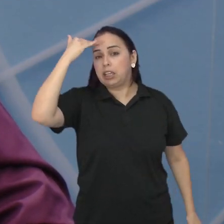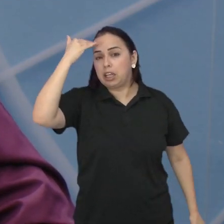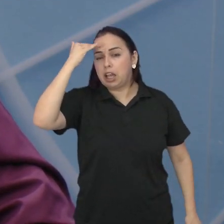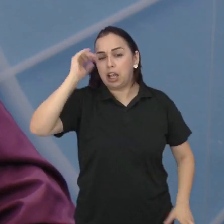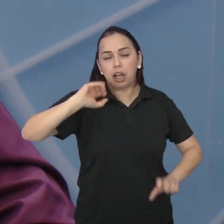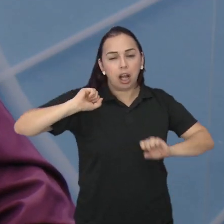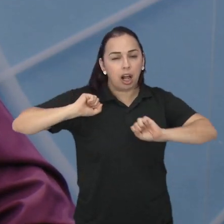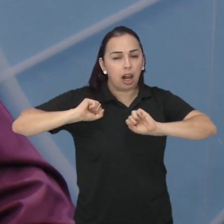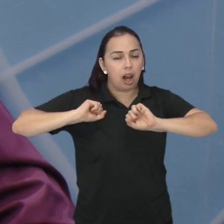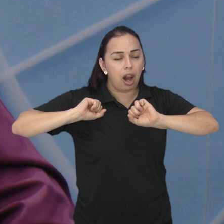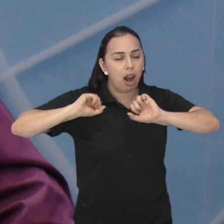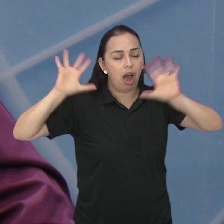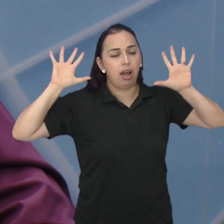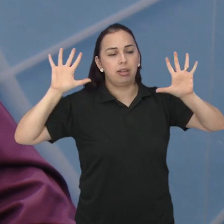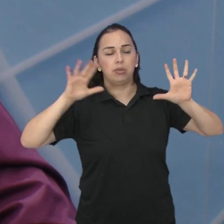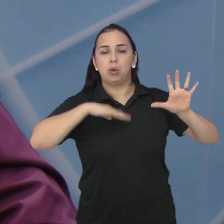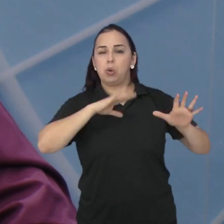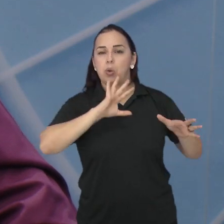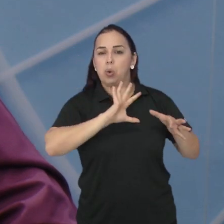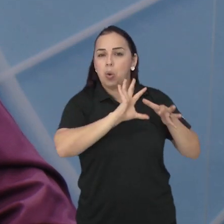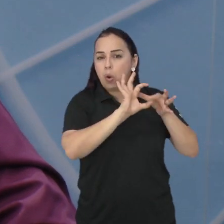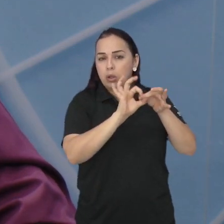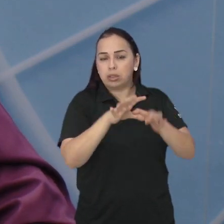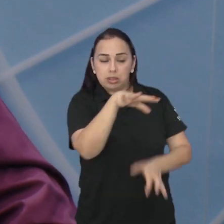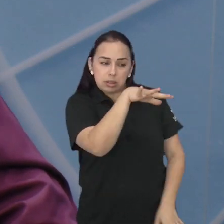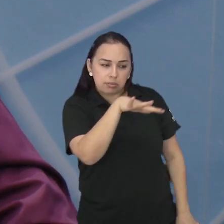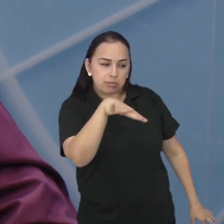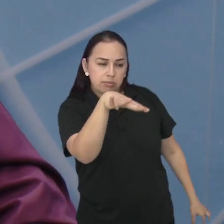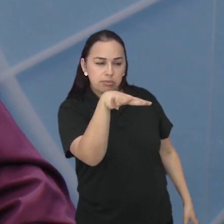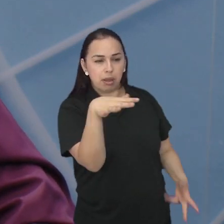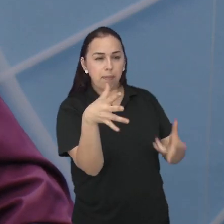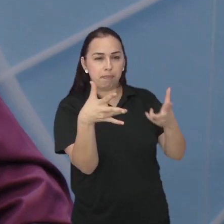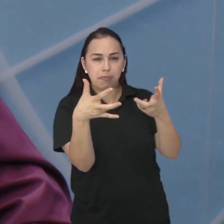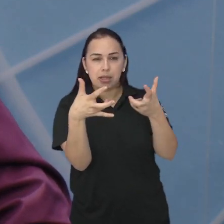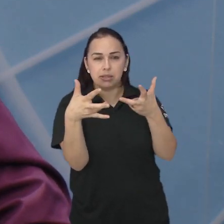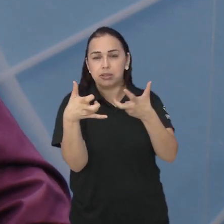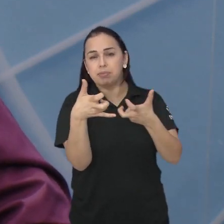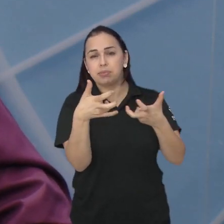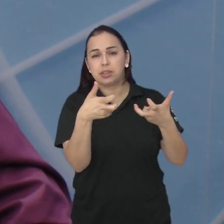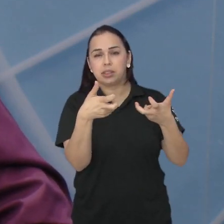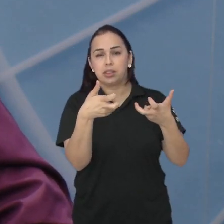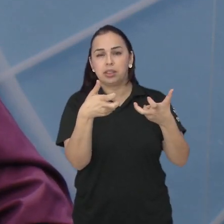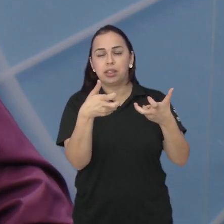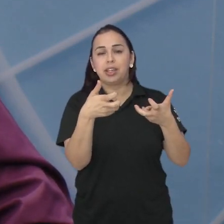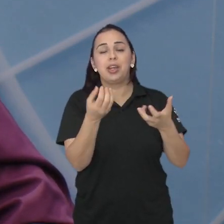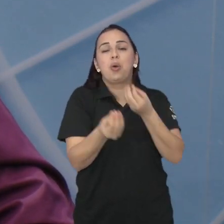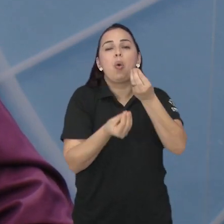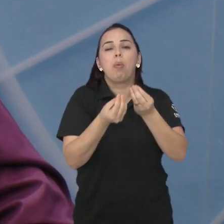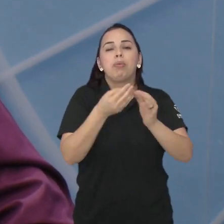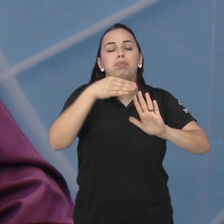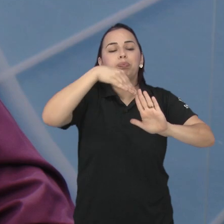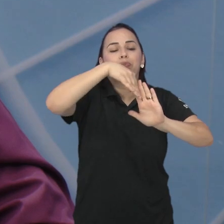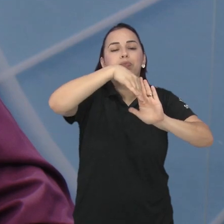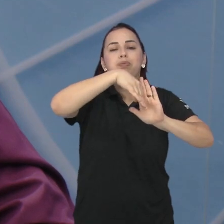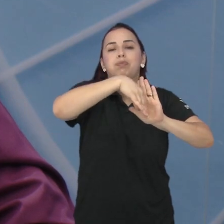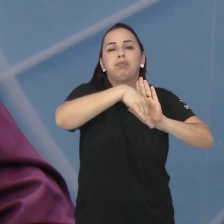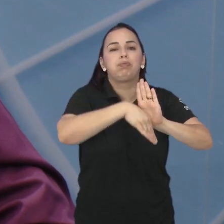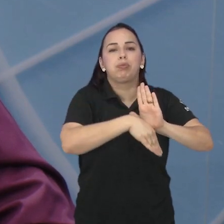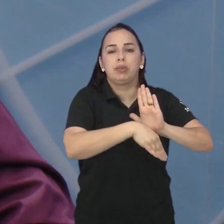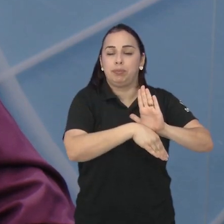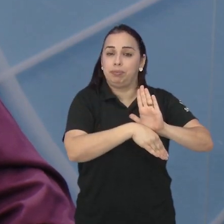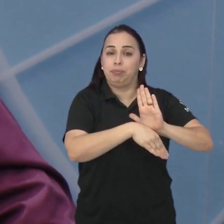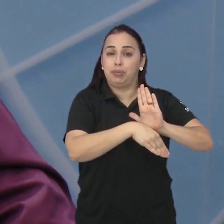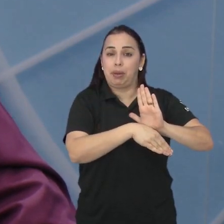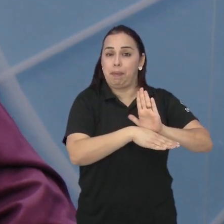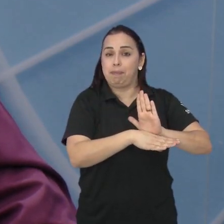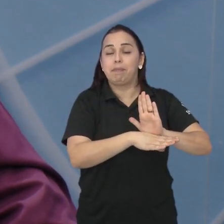entender todo o contexto social e a gente consegue ver os traços, né? E aonde vai começando a declinar, principalmente